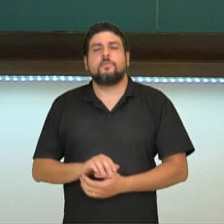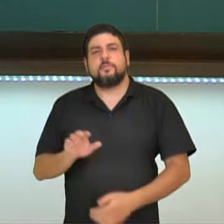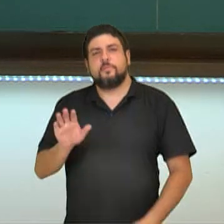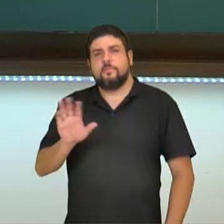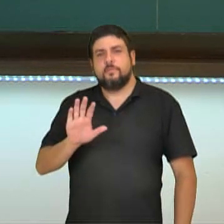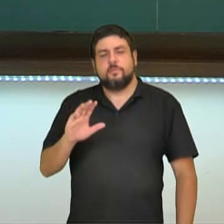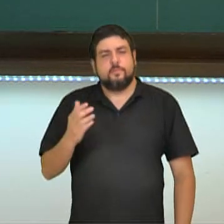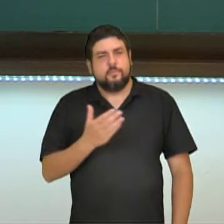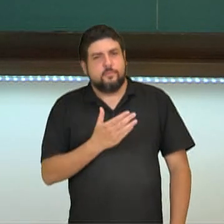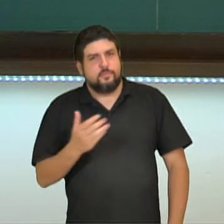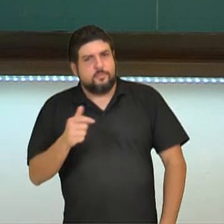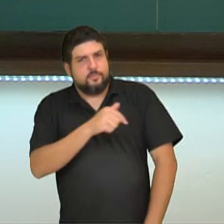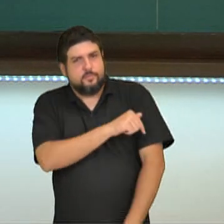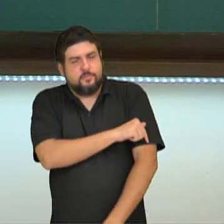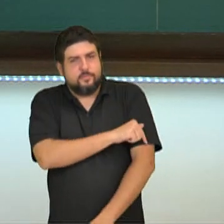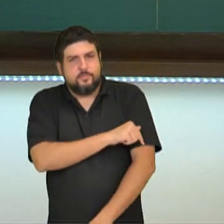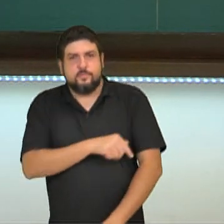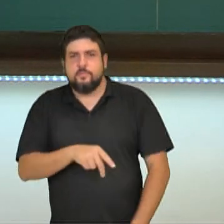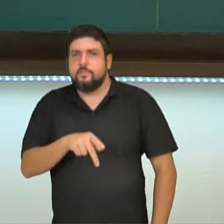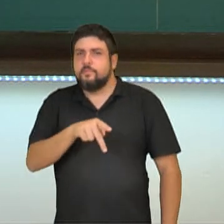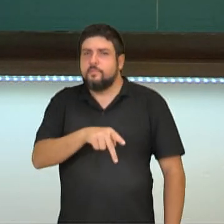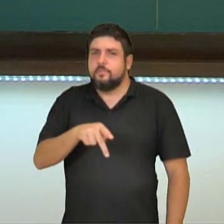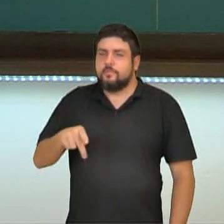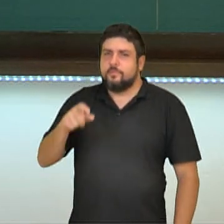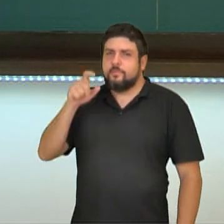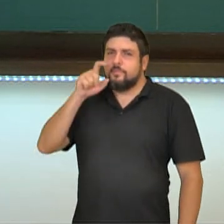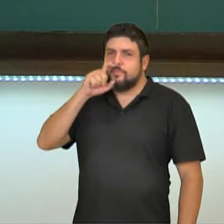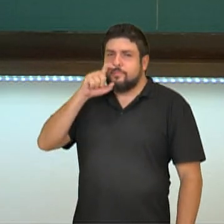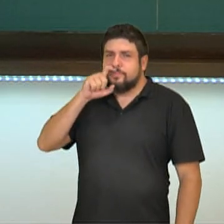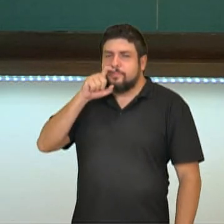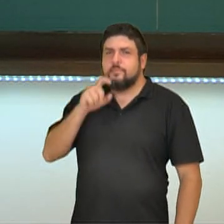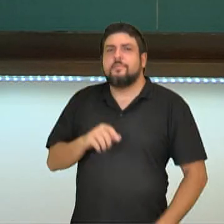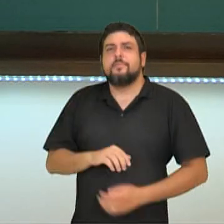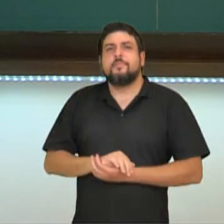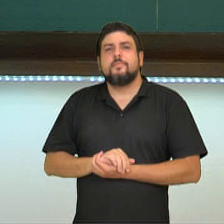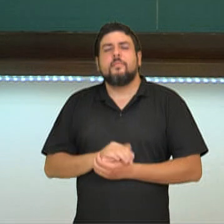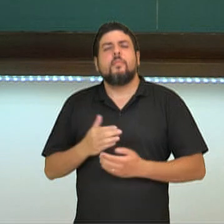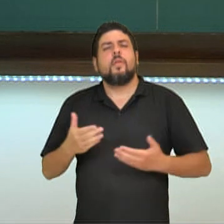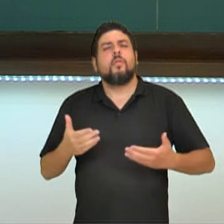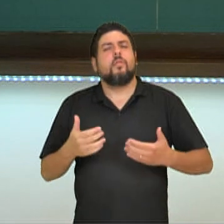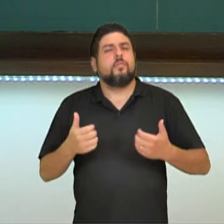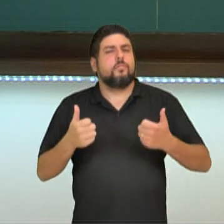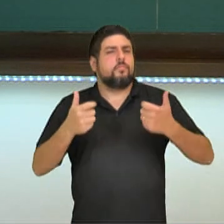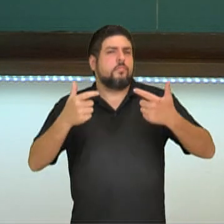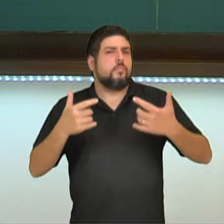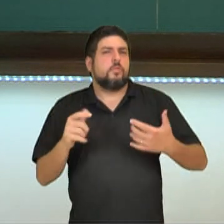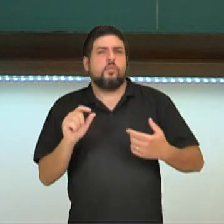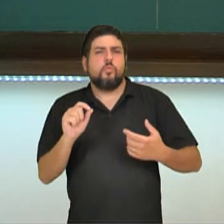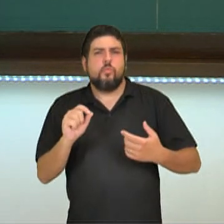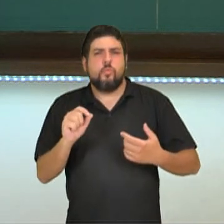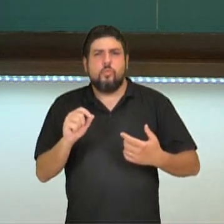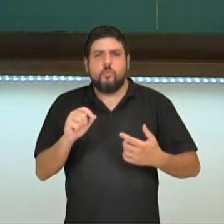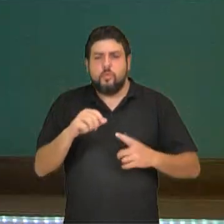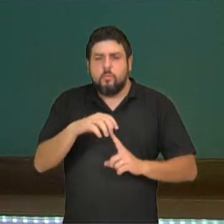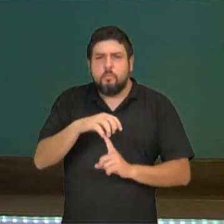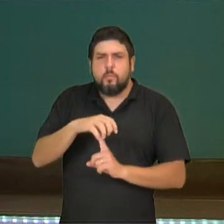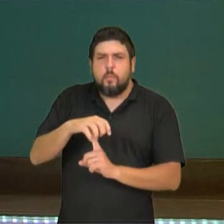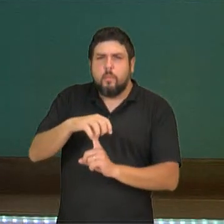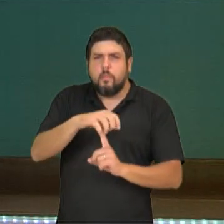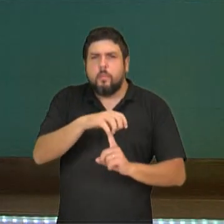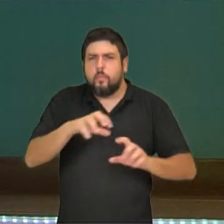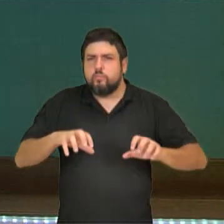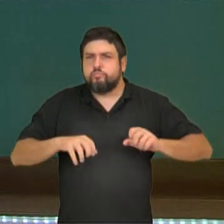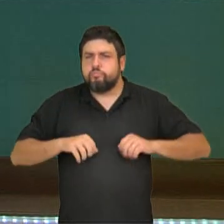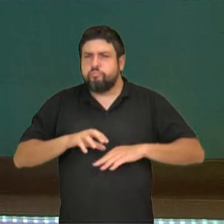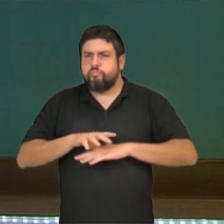Olá, estudantes do sétimo ano! Aqui é o professor Fabiano e nessa aula nós vamos falar sobre doenças causadas por fungos. Mas antes da